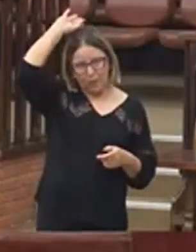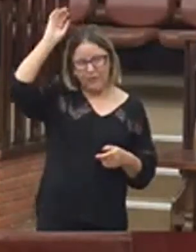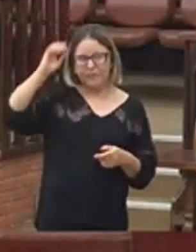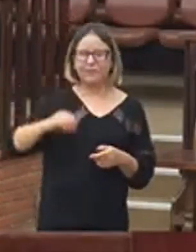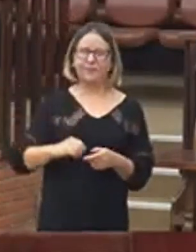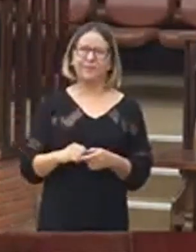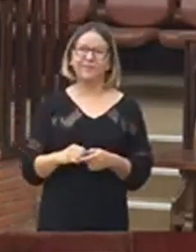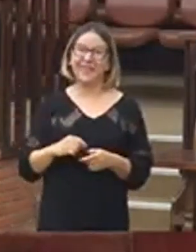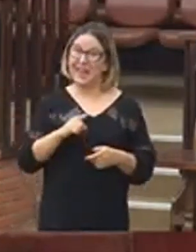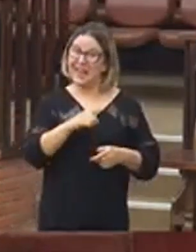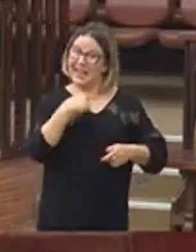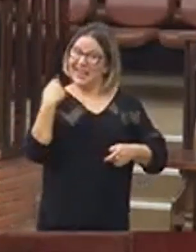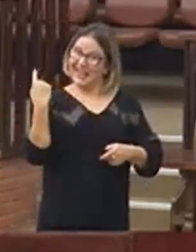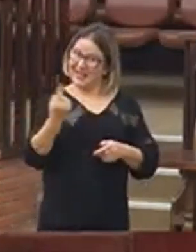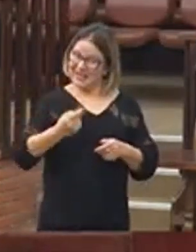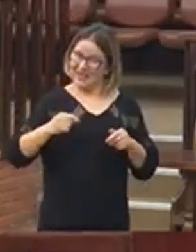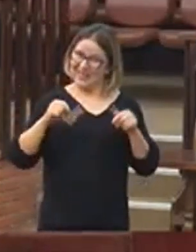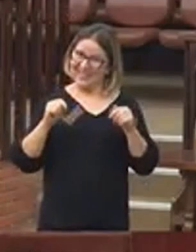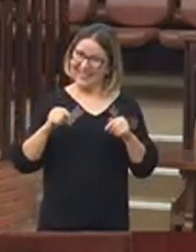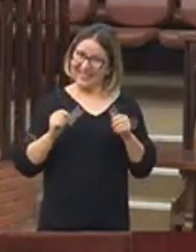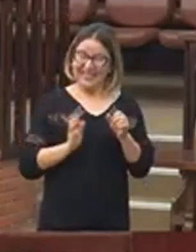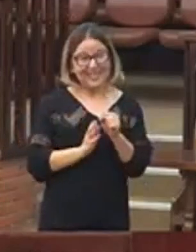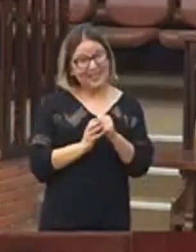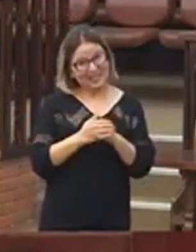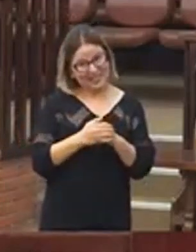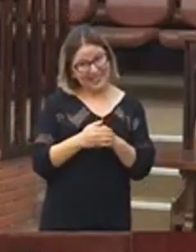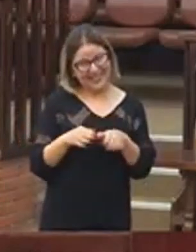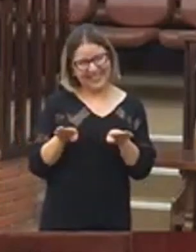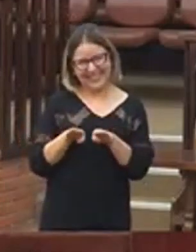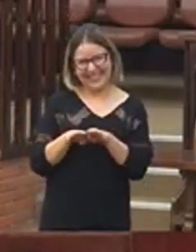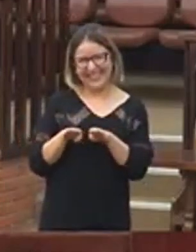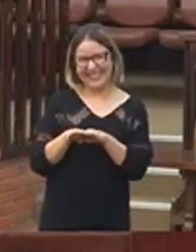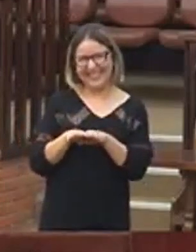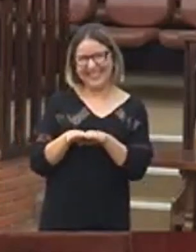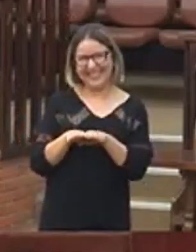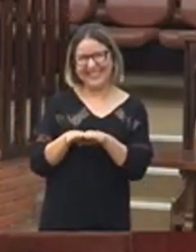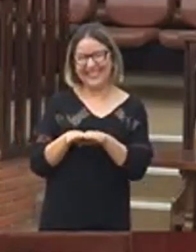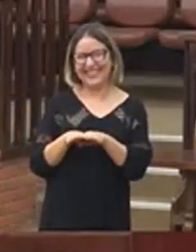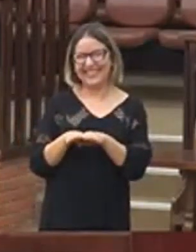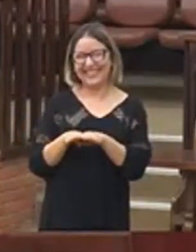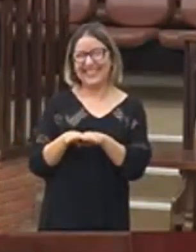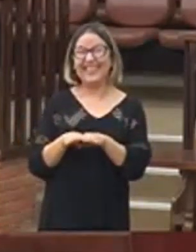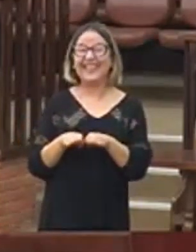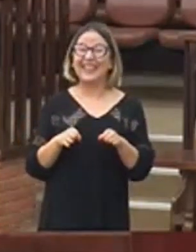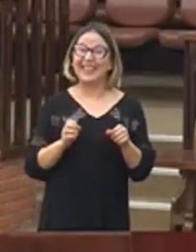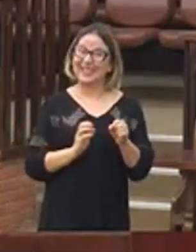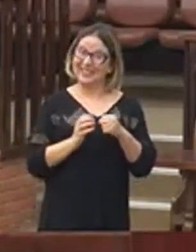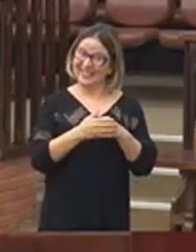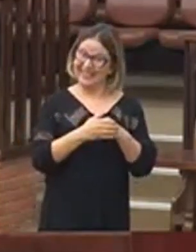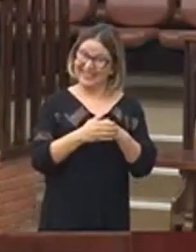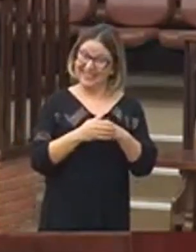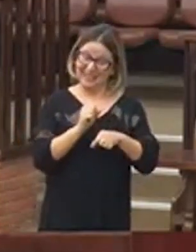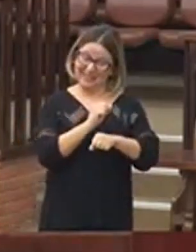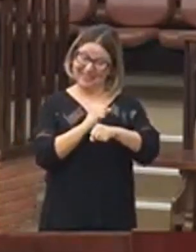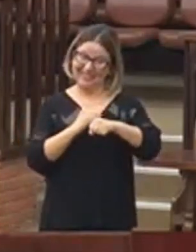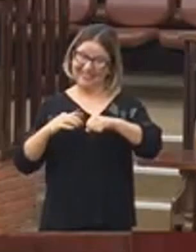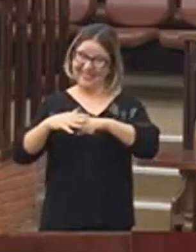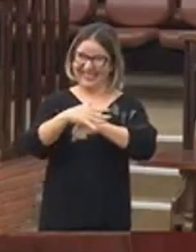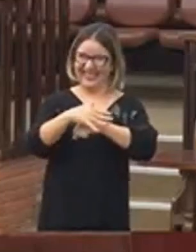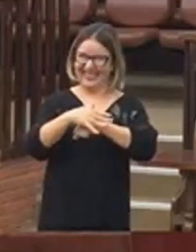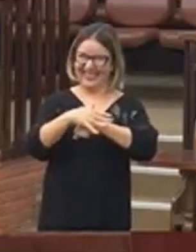E nós aqui estamos escondidos do coronavírus,